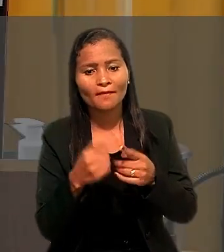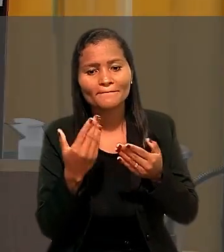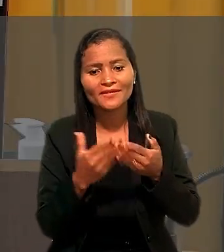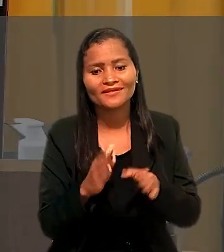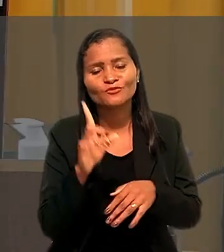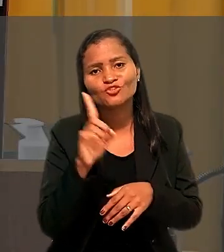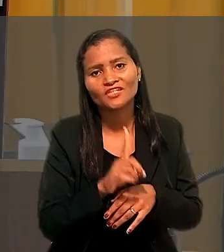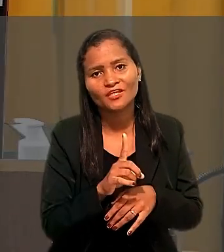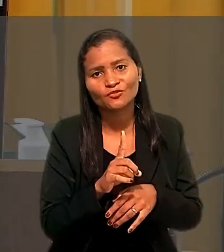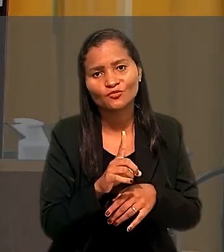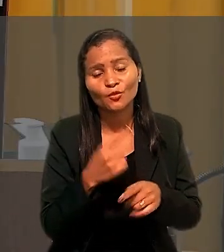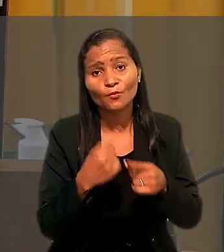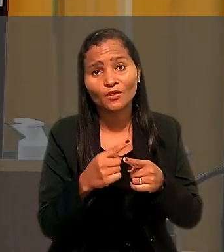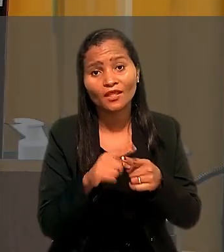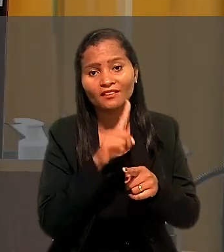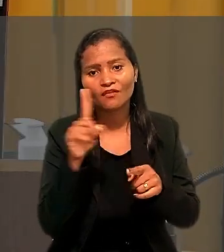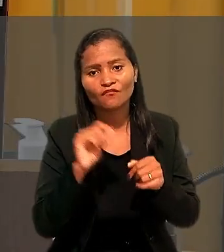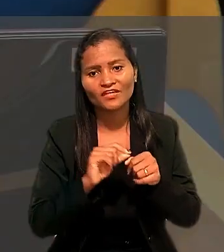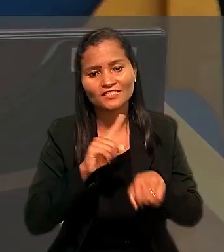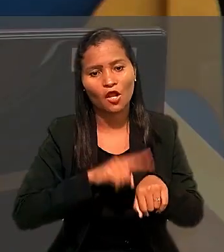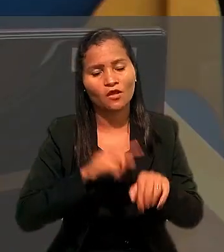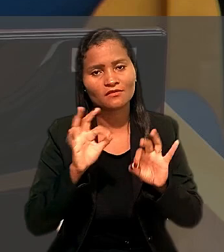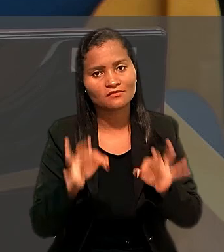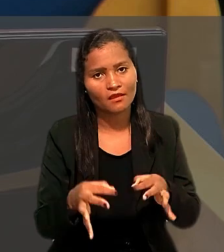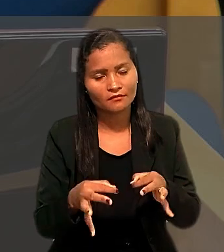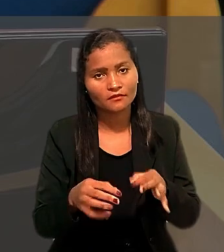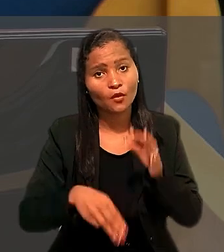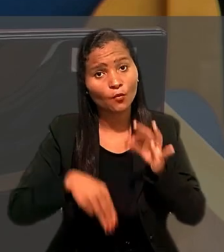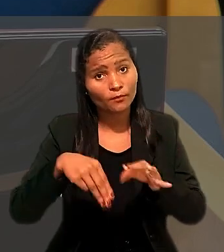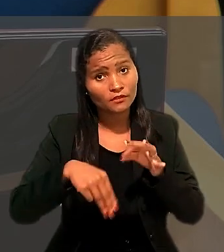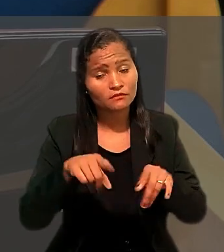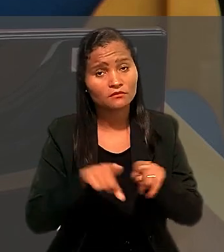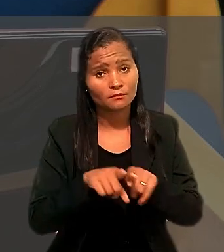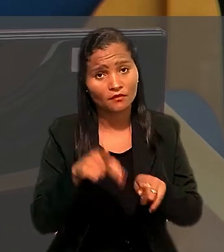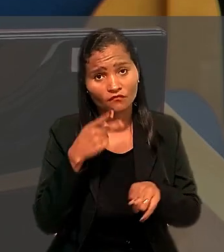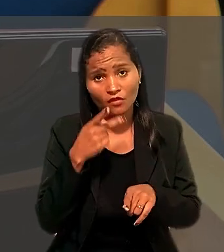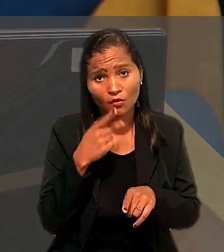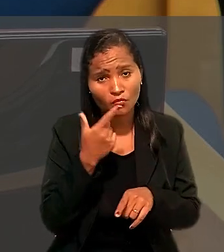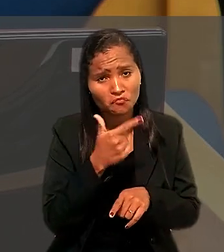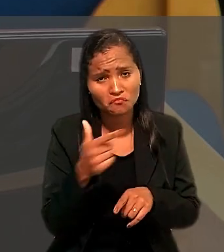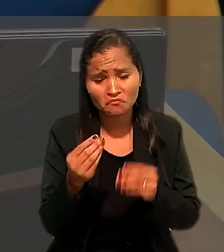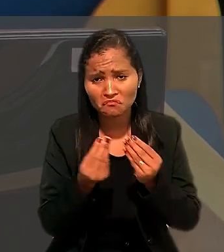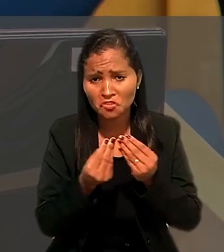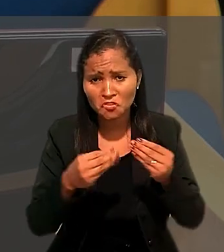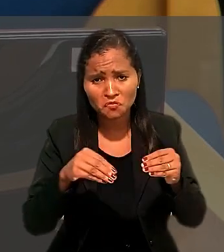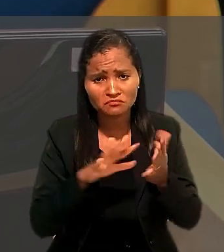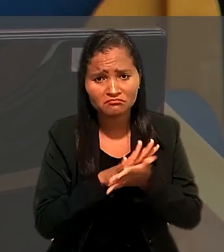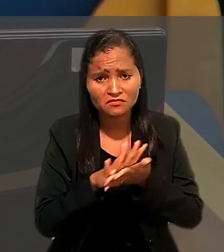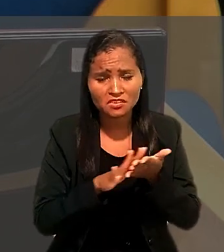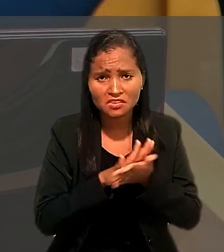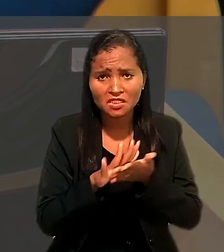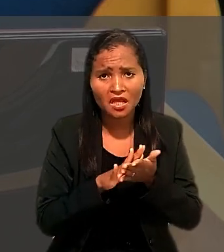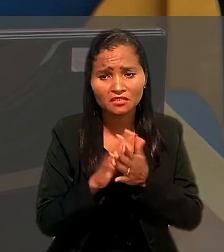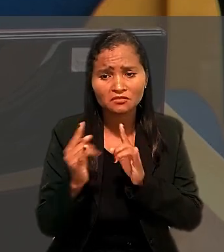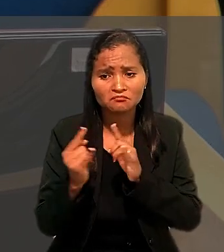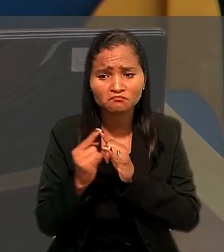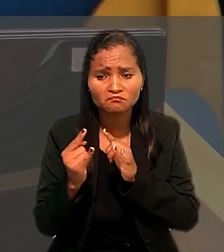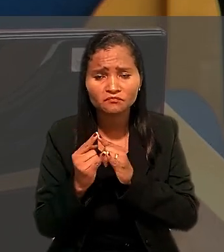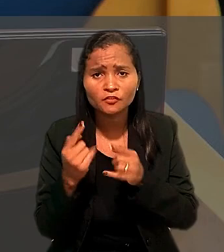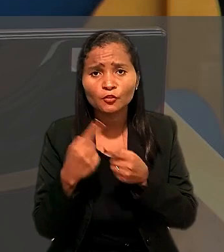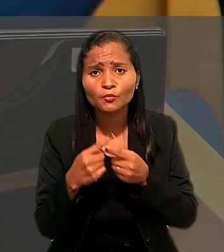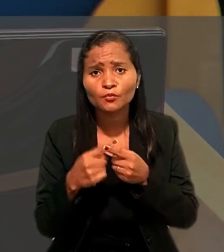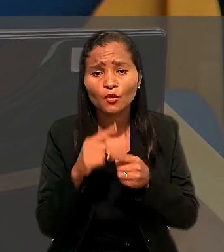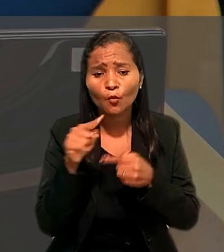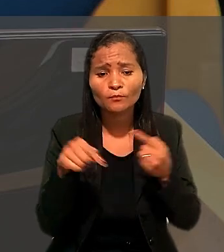não tê-lo feito no momento oportuno. O ministro também observou que não houve qualquer prejuízo objetivo à